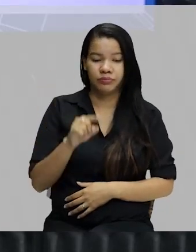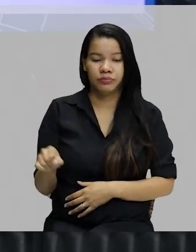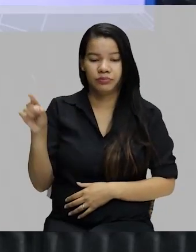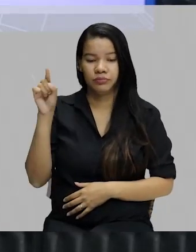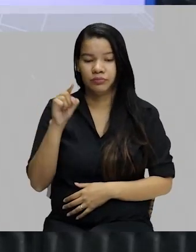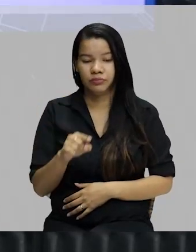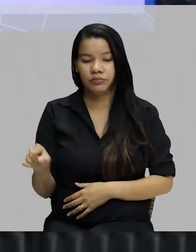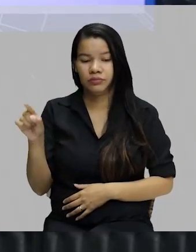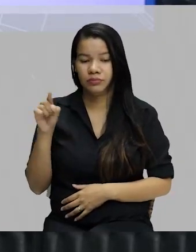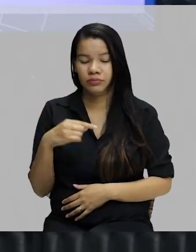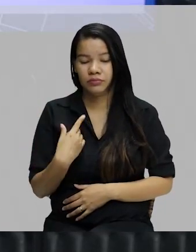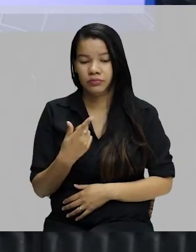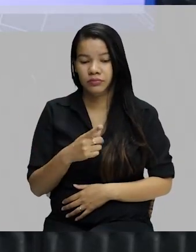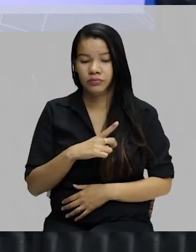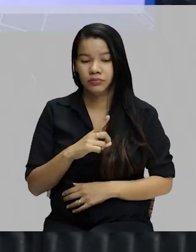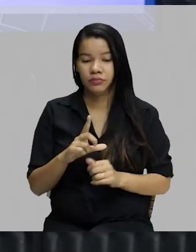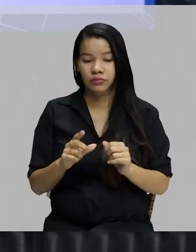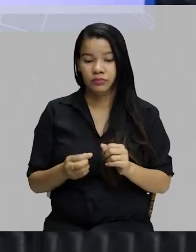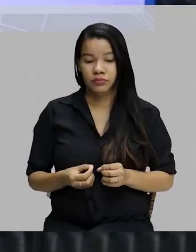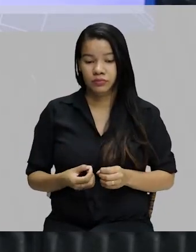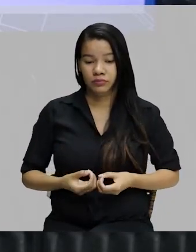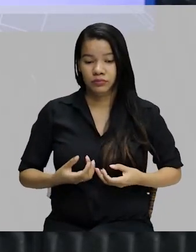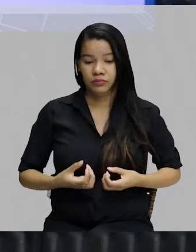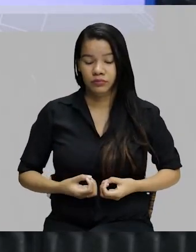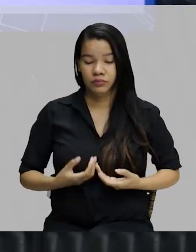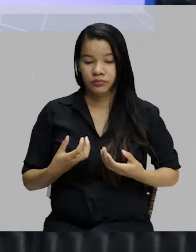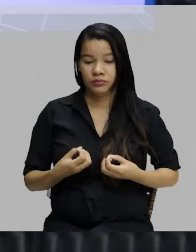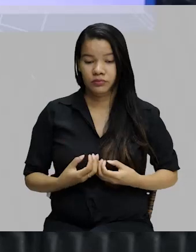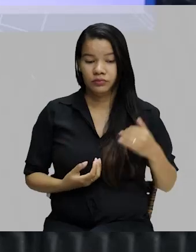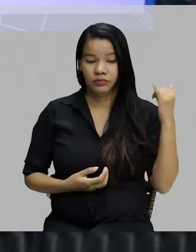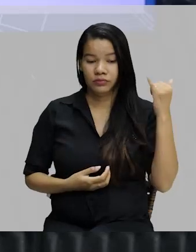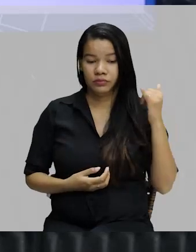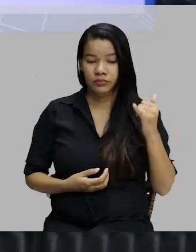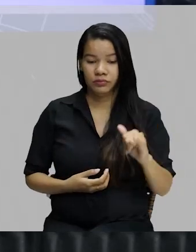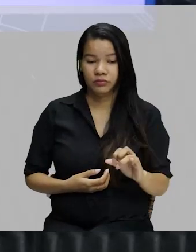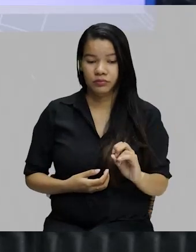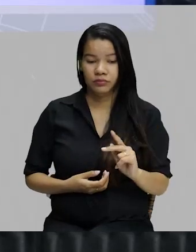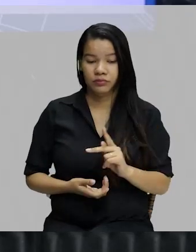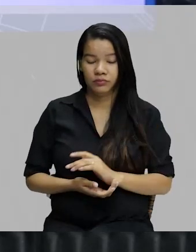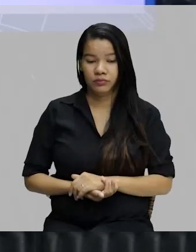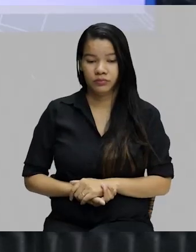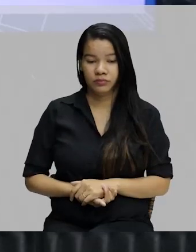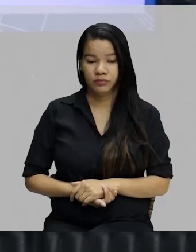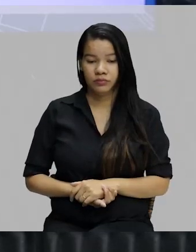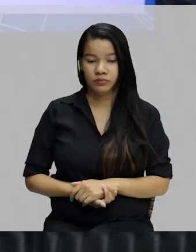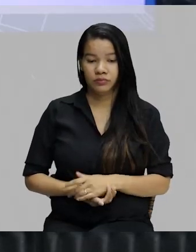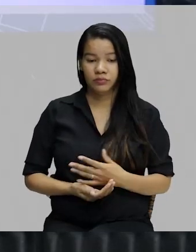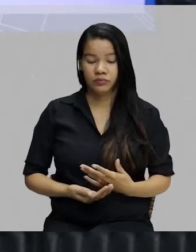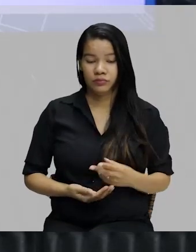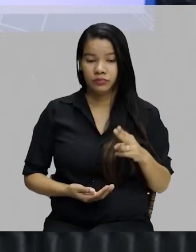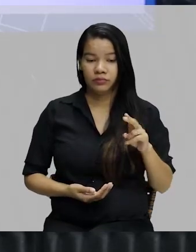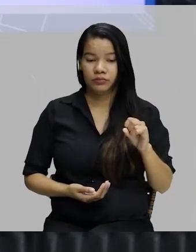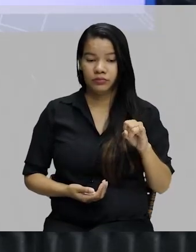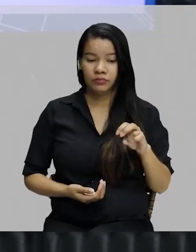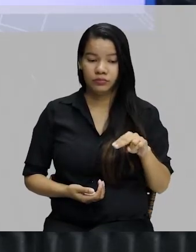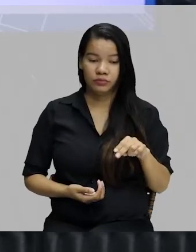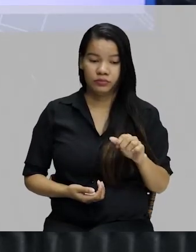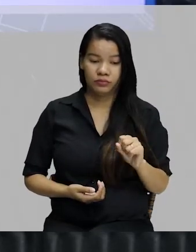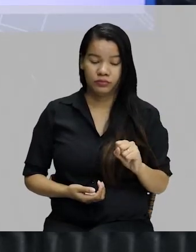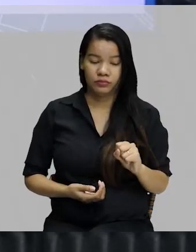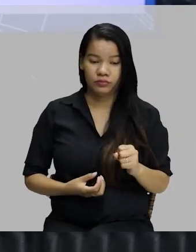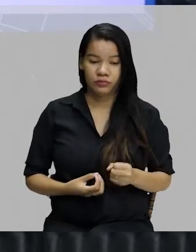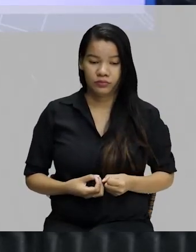elétrico e nós vamos ter a produção da energia elétrica. Show? As usinas nucleares